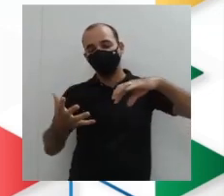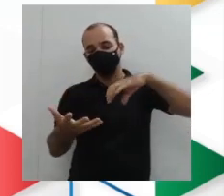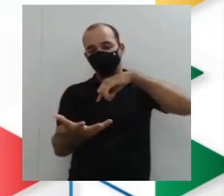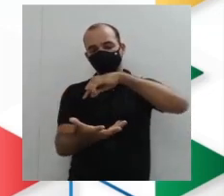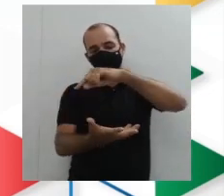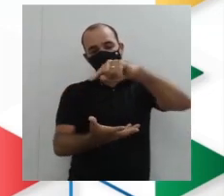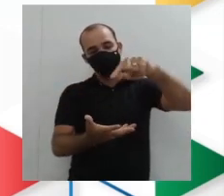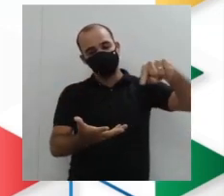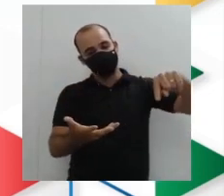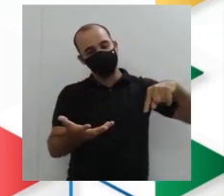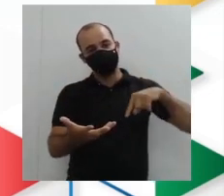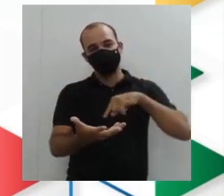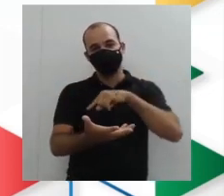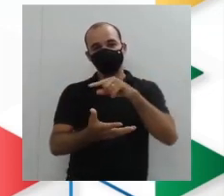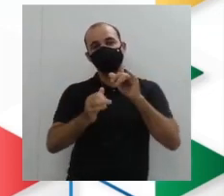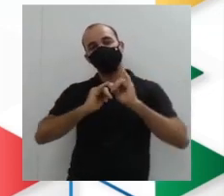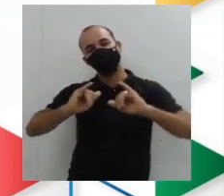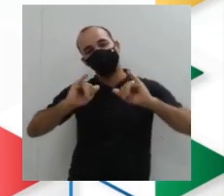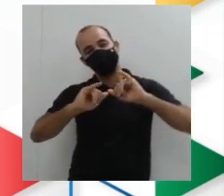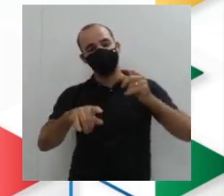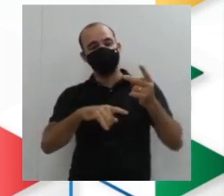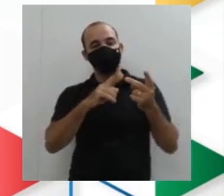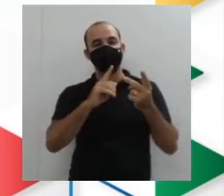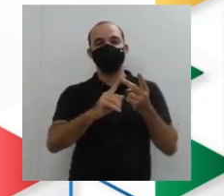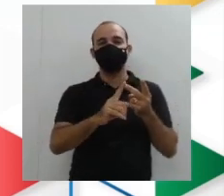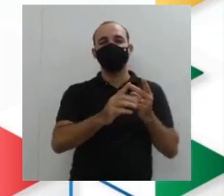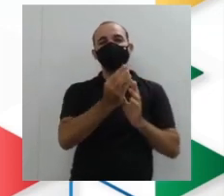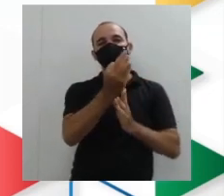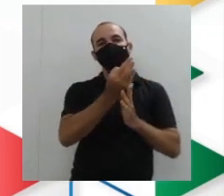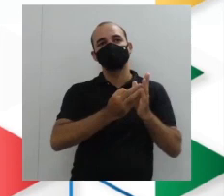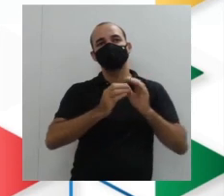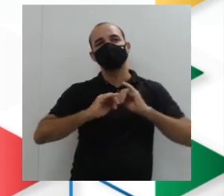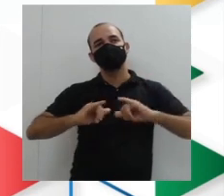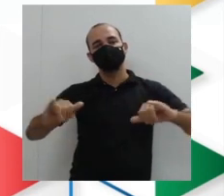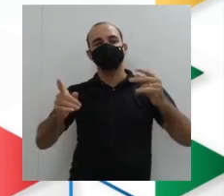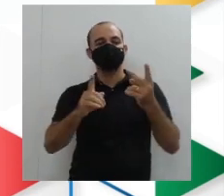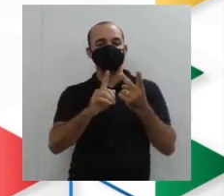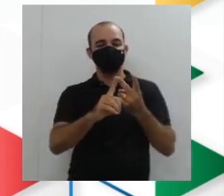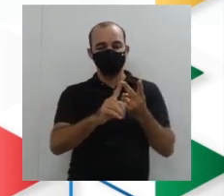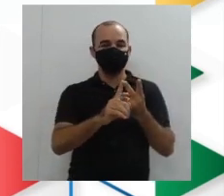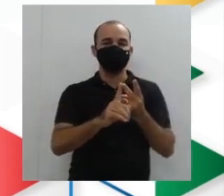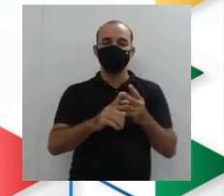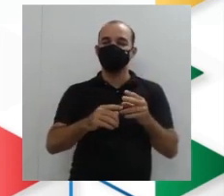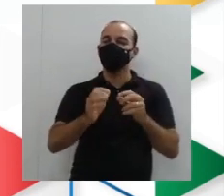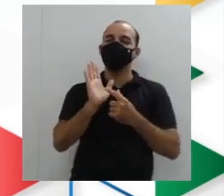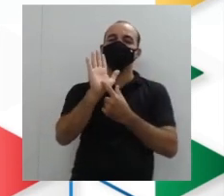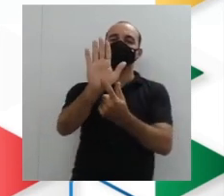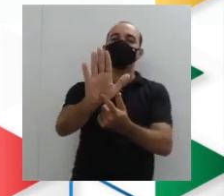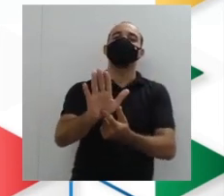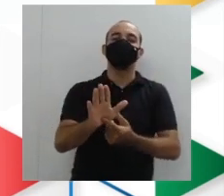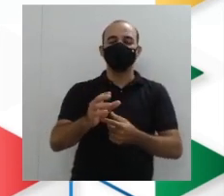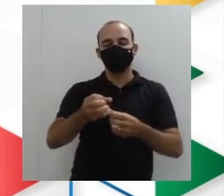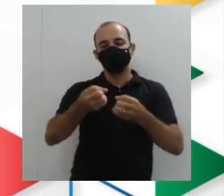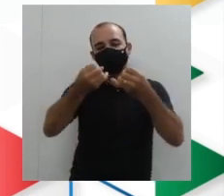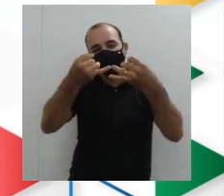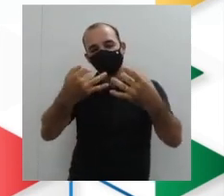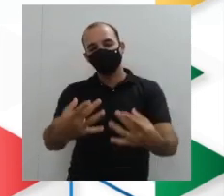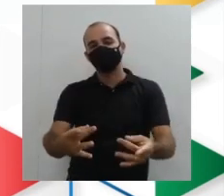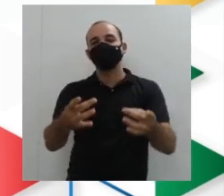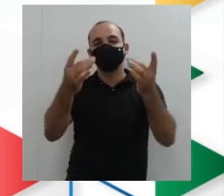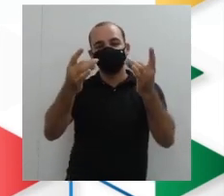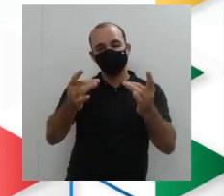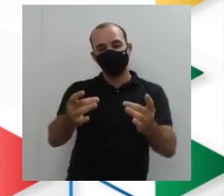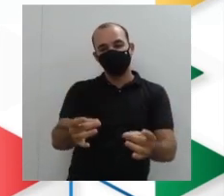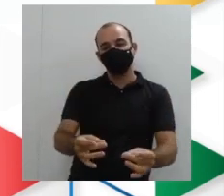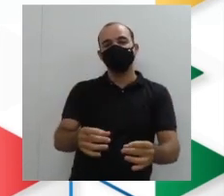é informar, entreter, apresentar uma interpretação competente